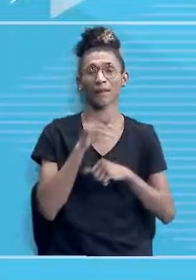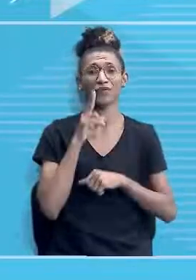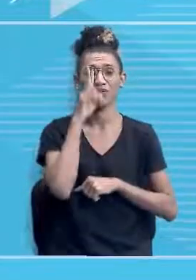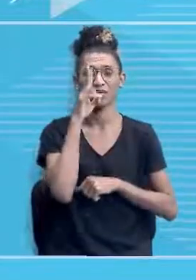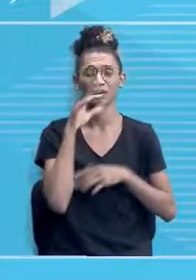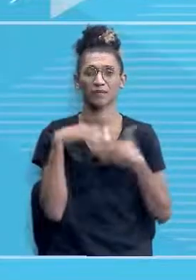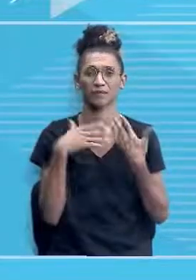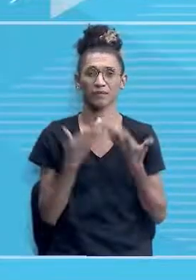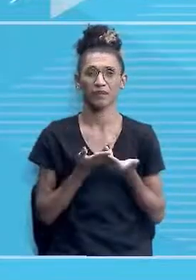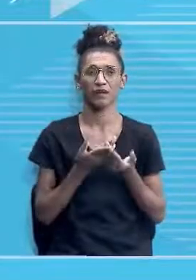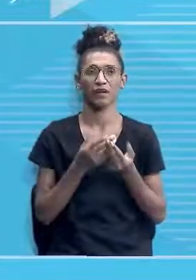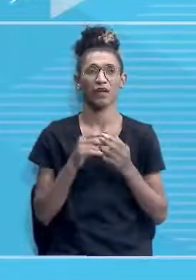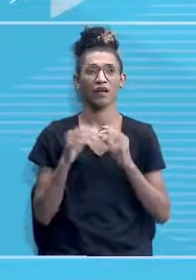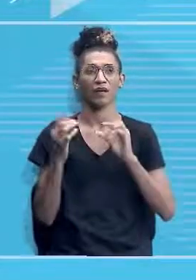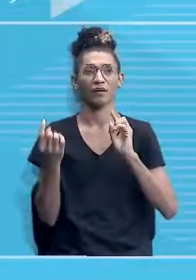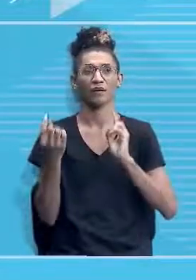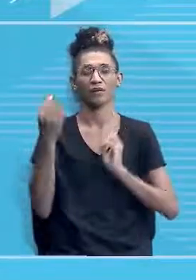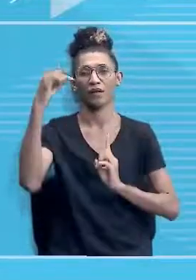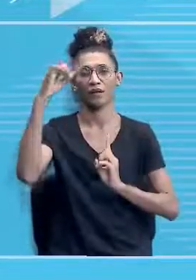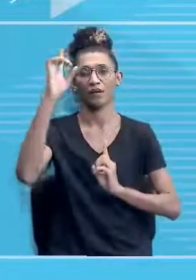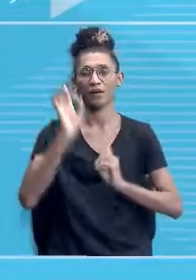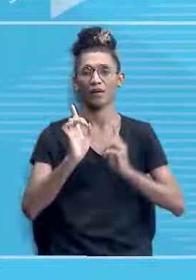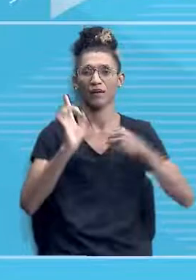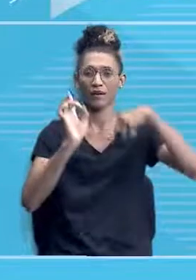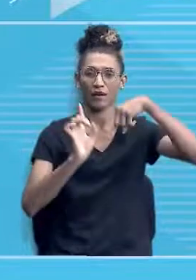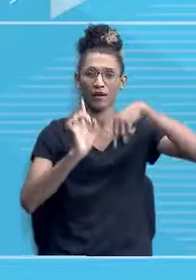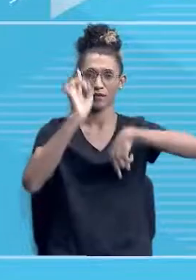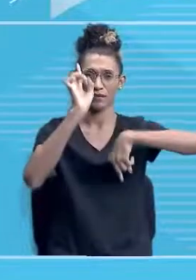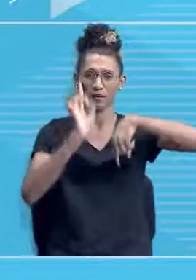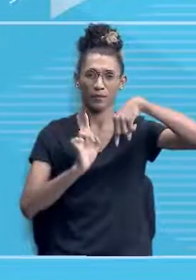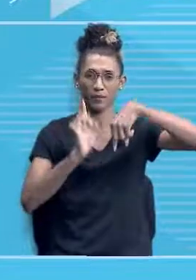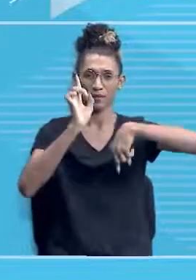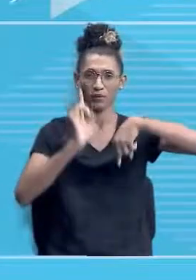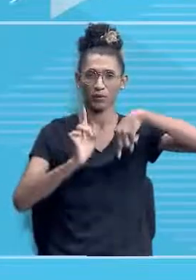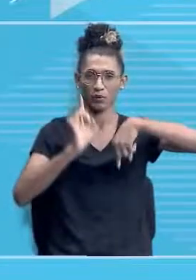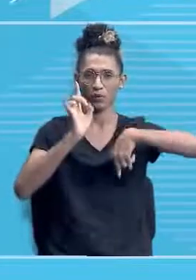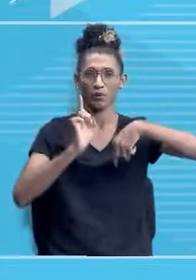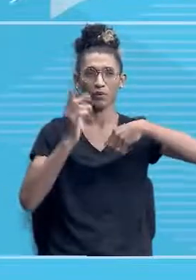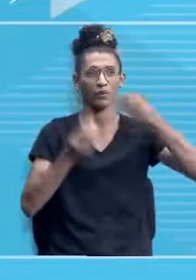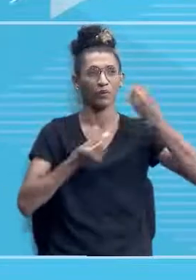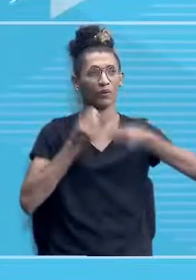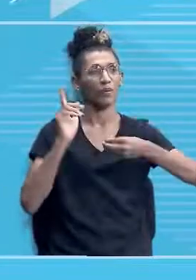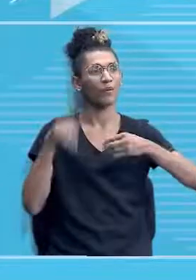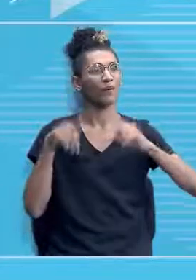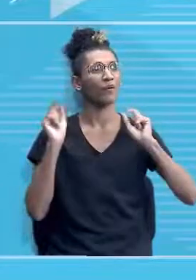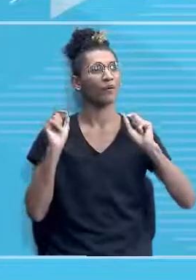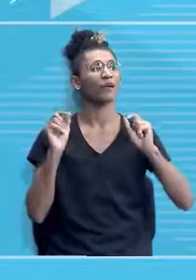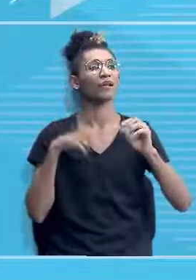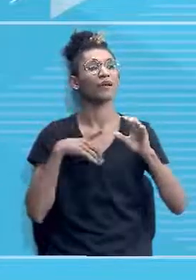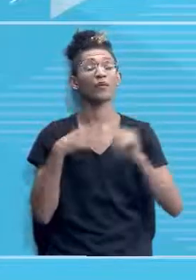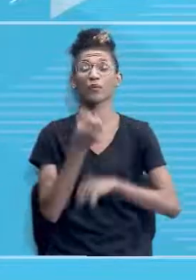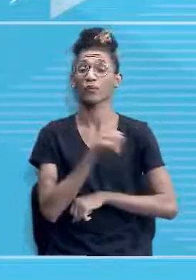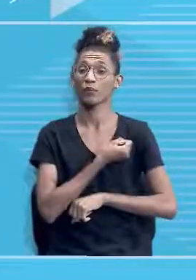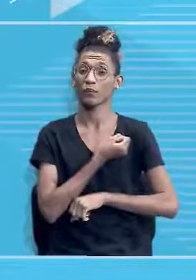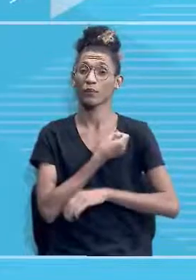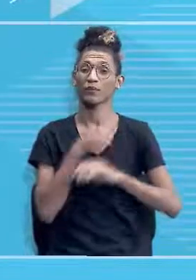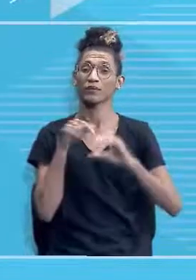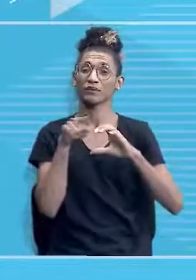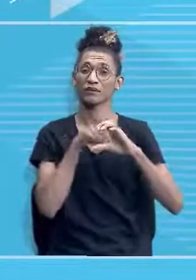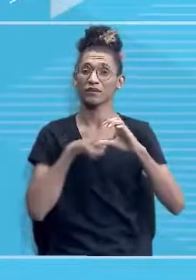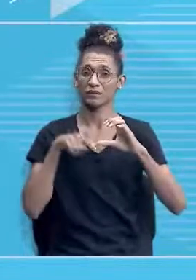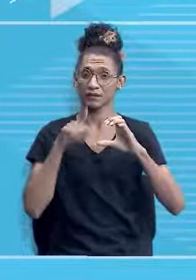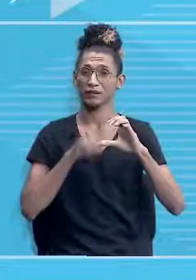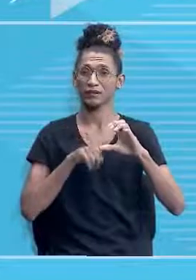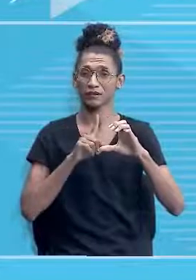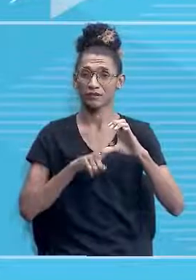Lucas agora a única que é inversamente proporcional é justamente o número de carbonos quanto